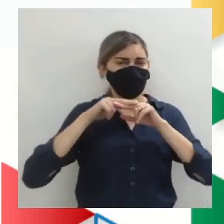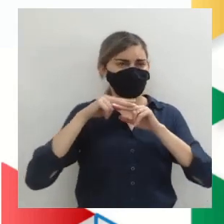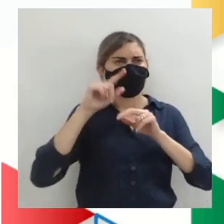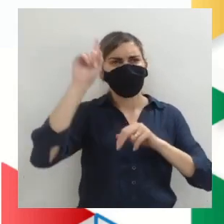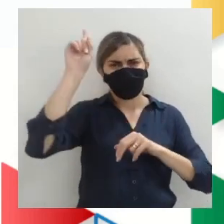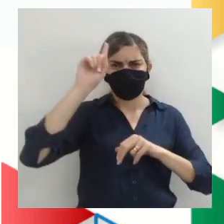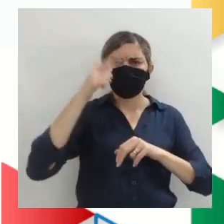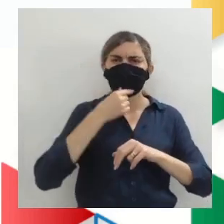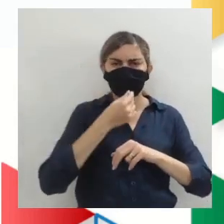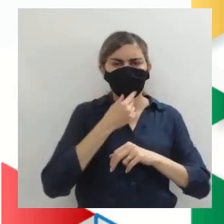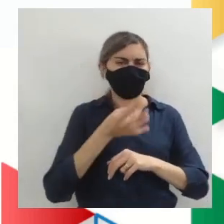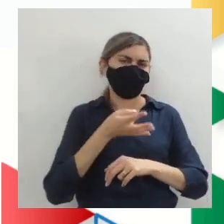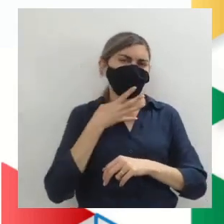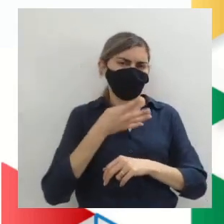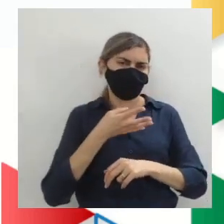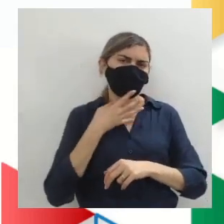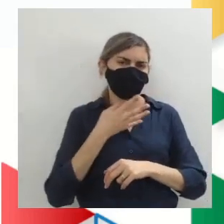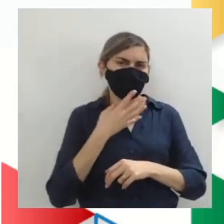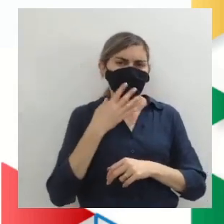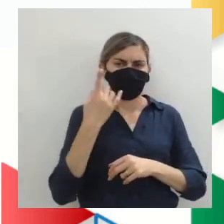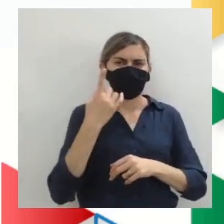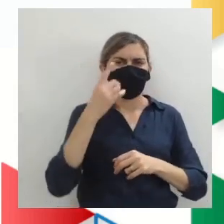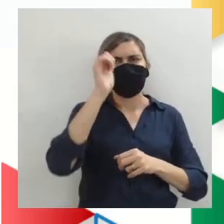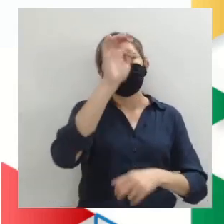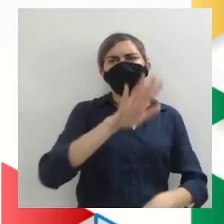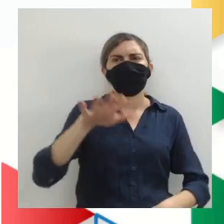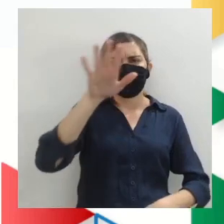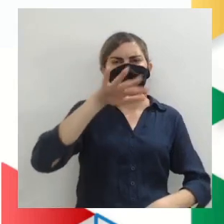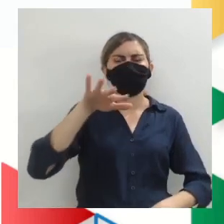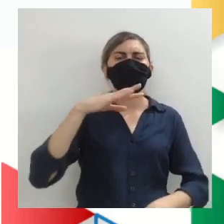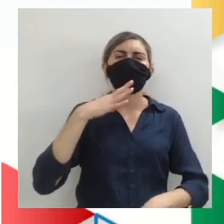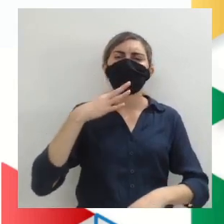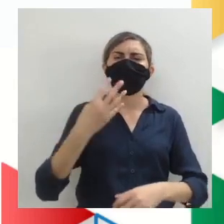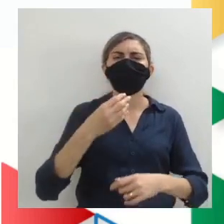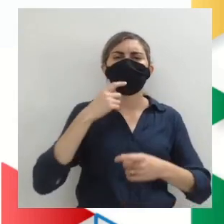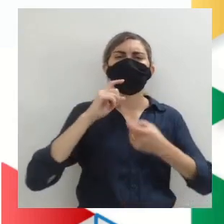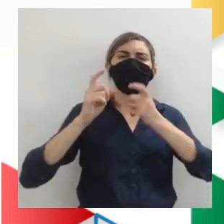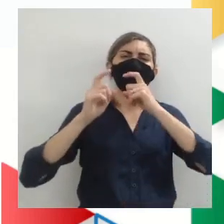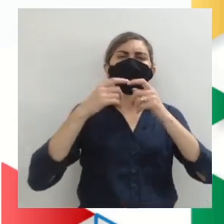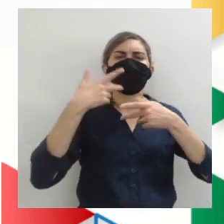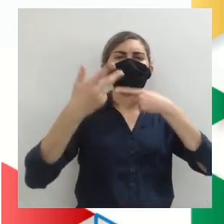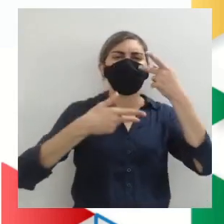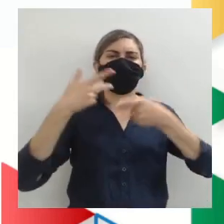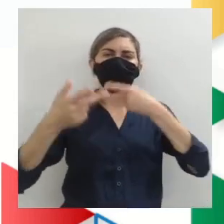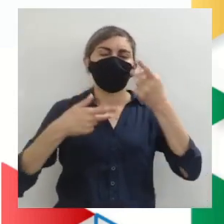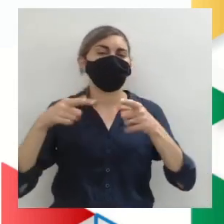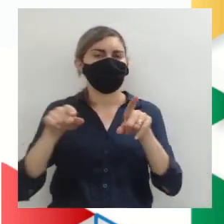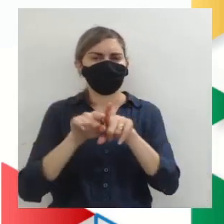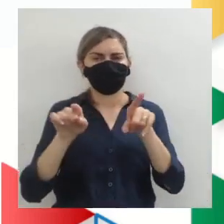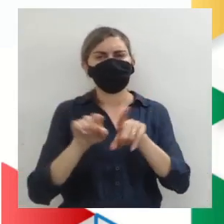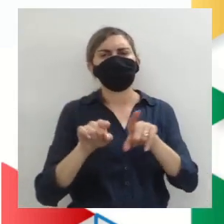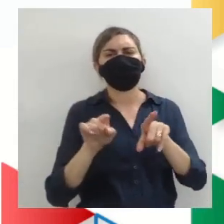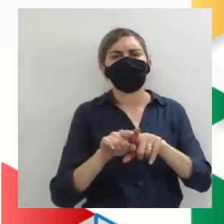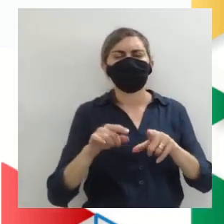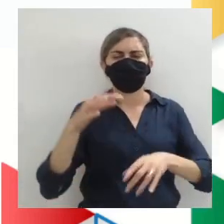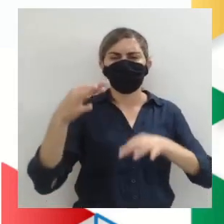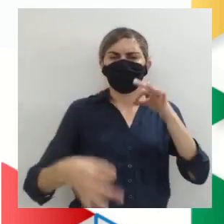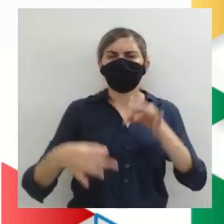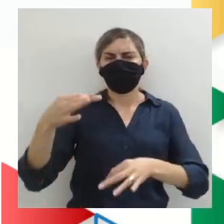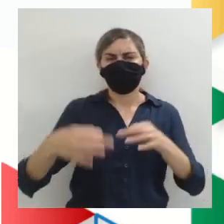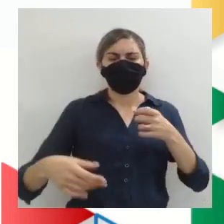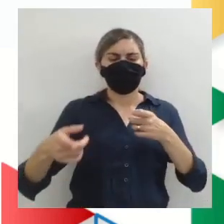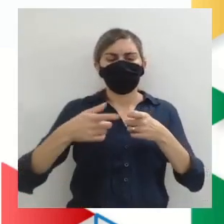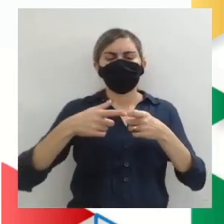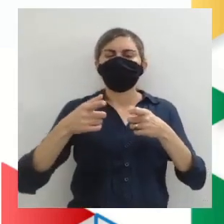Averroes ficou conhecido no Ocidente como o comentador. Também serviu como juiz e